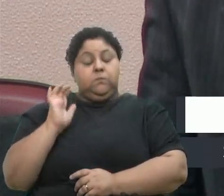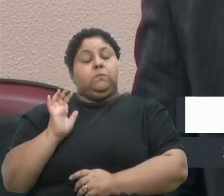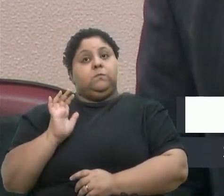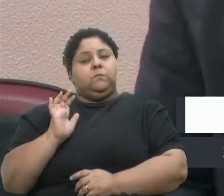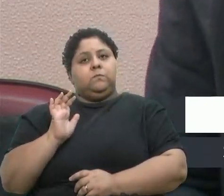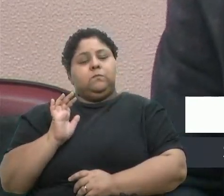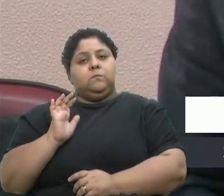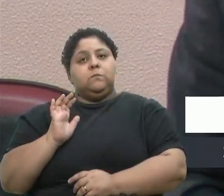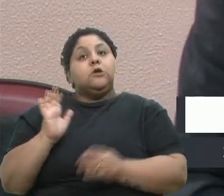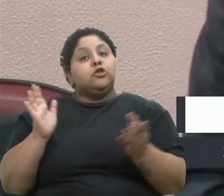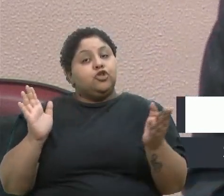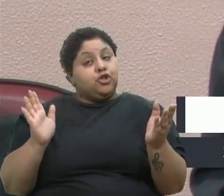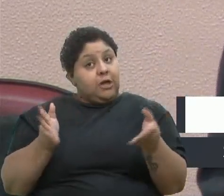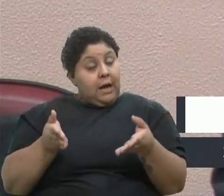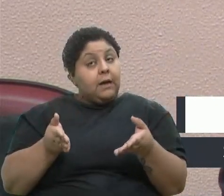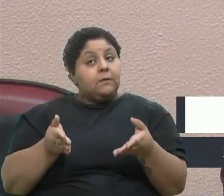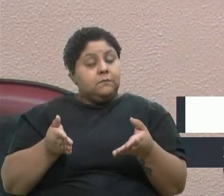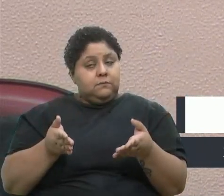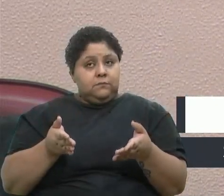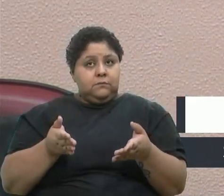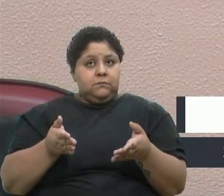já está